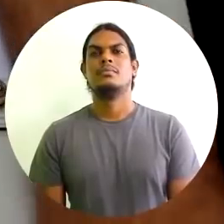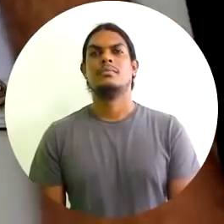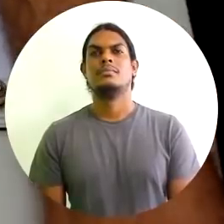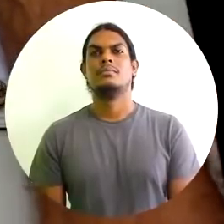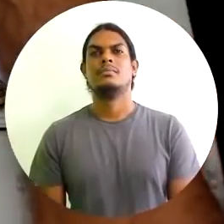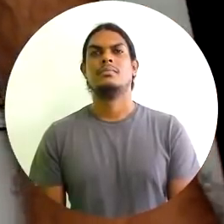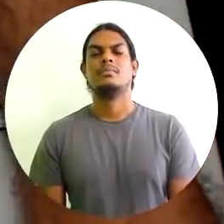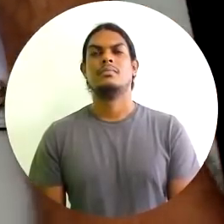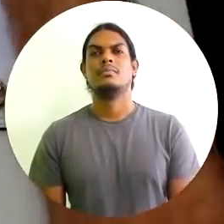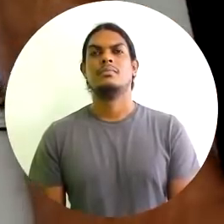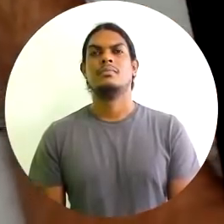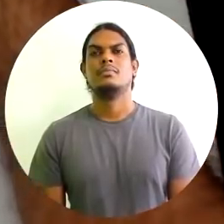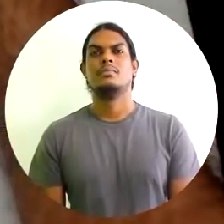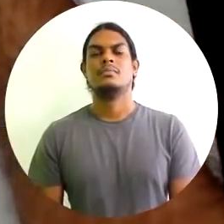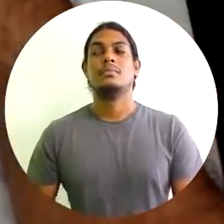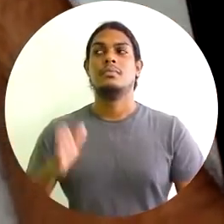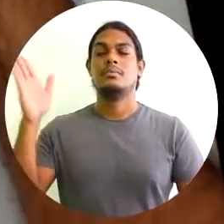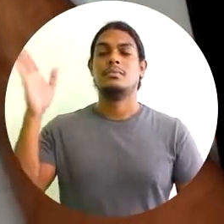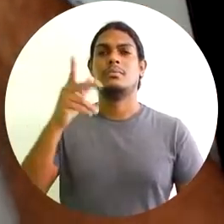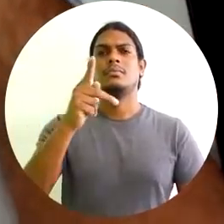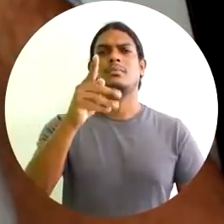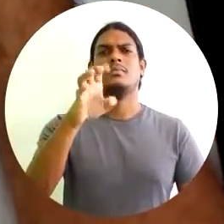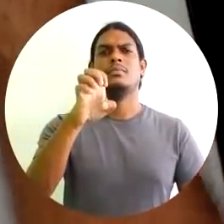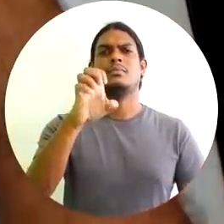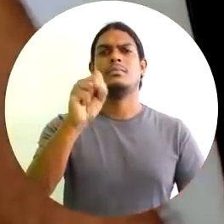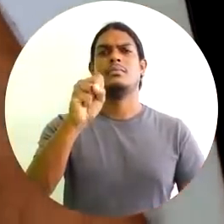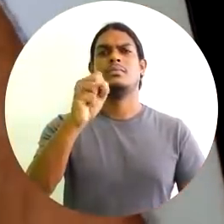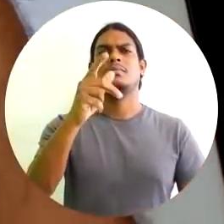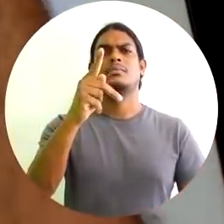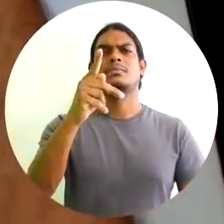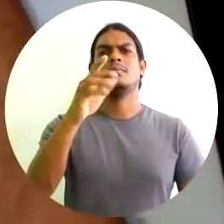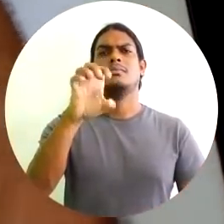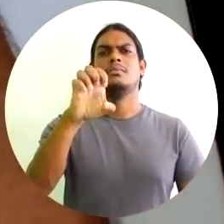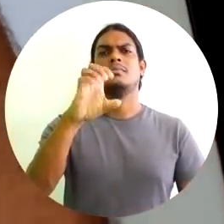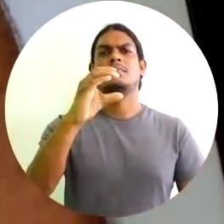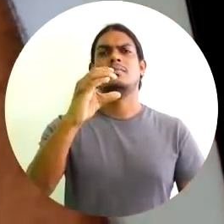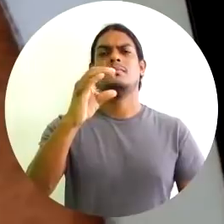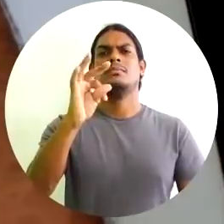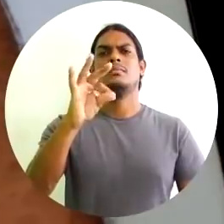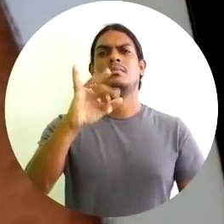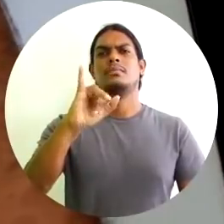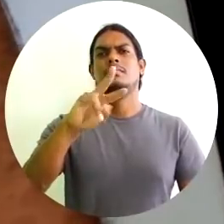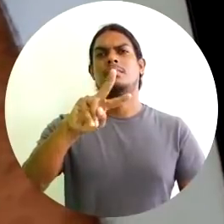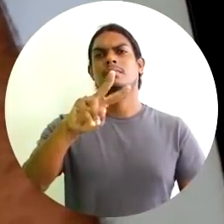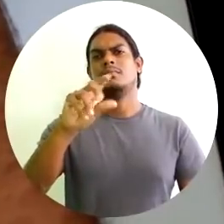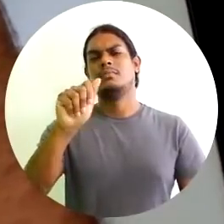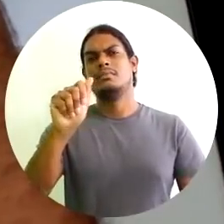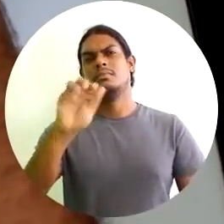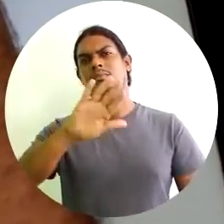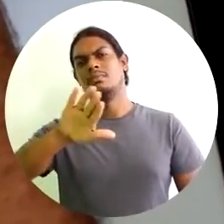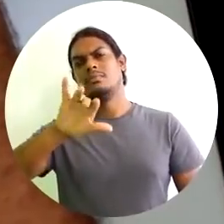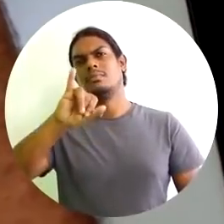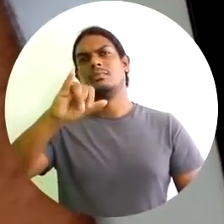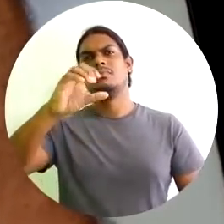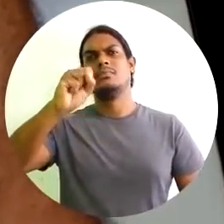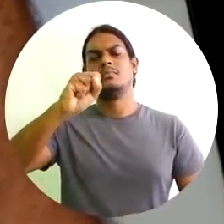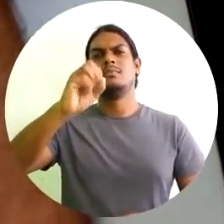Essa é a figura perspectiva isométrica. Nós temos aqui um cubo